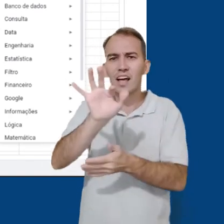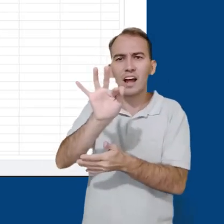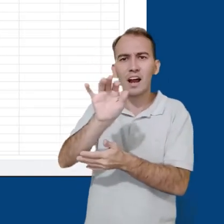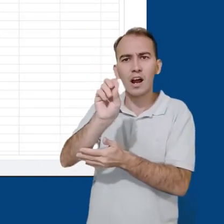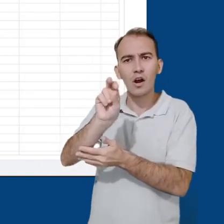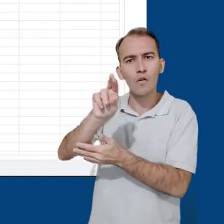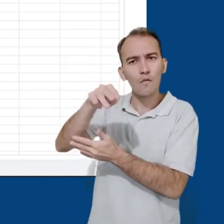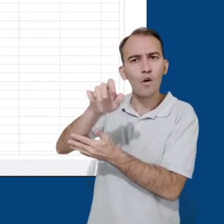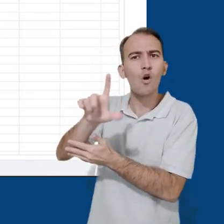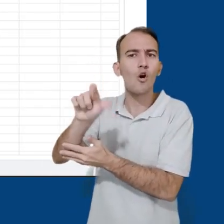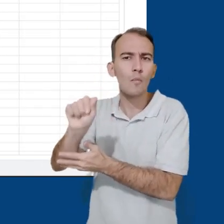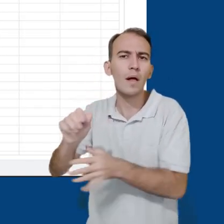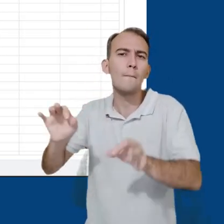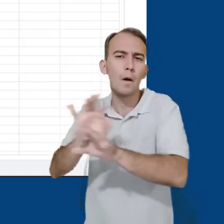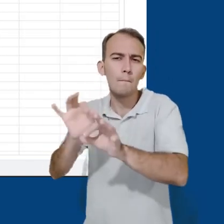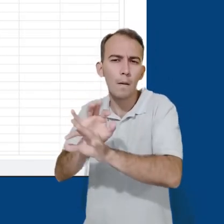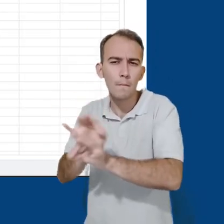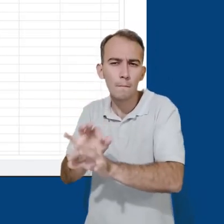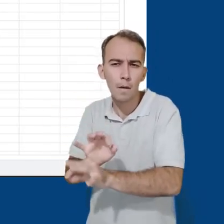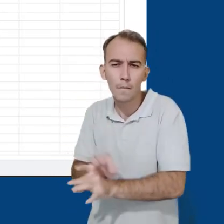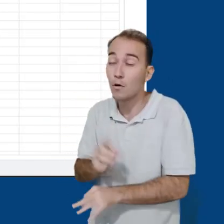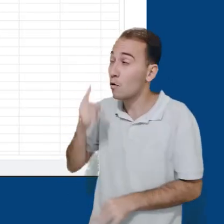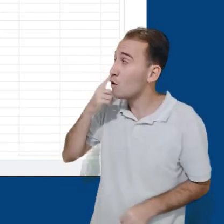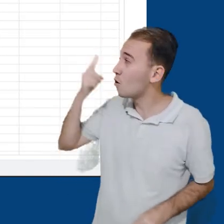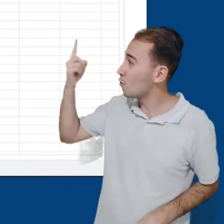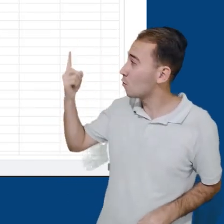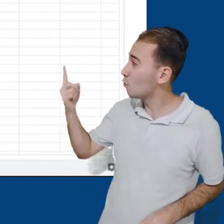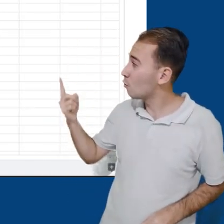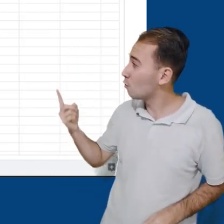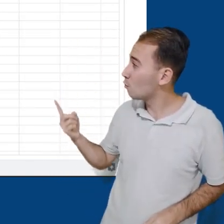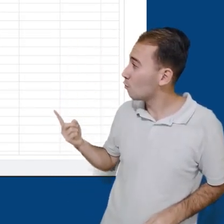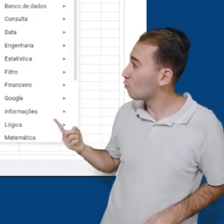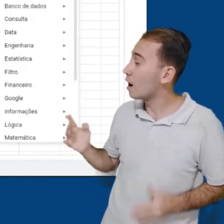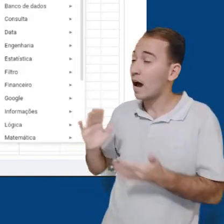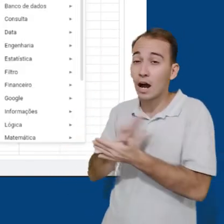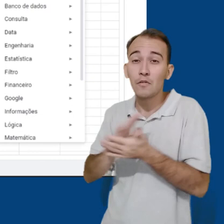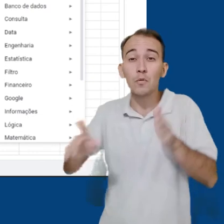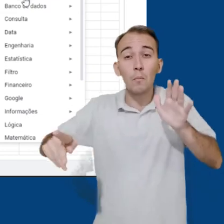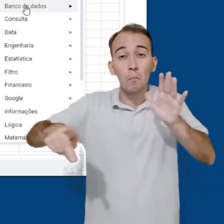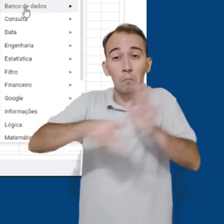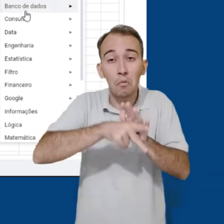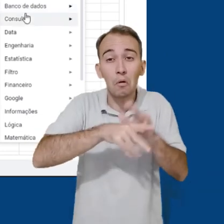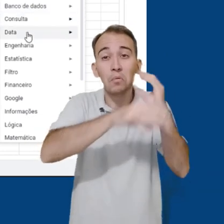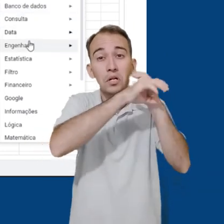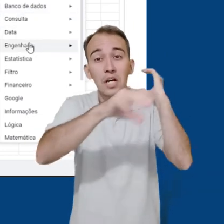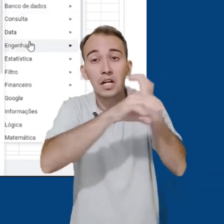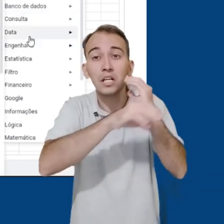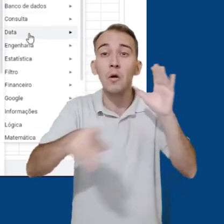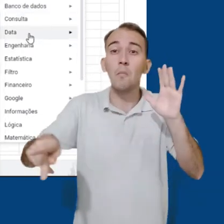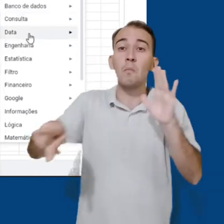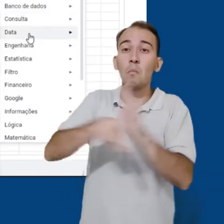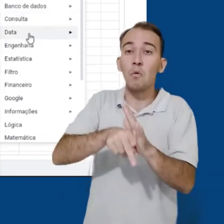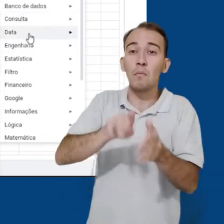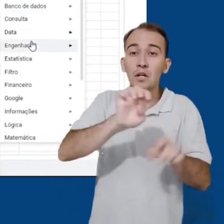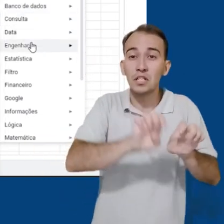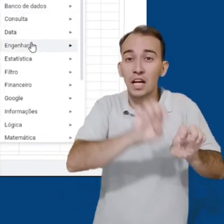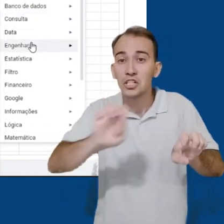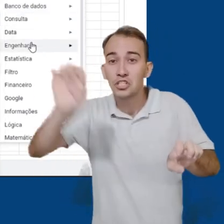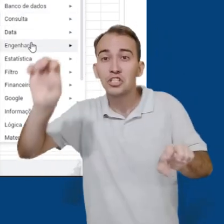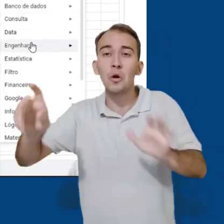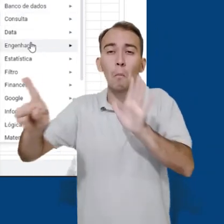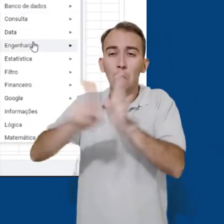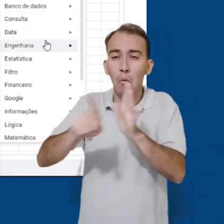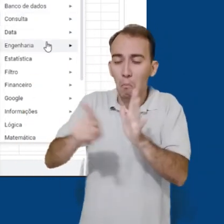menor valor apresentado das células selecionadas abaixo temos uma lista enorme de funções essa se tratam de funções mais